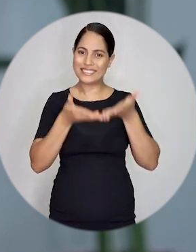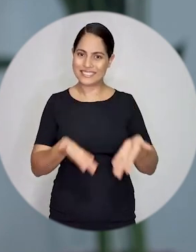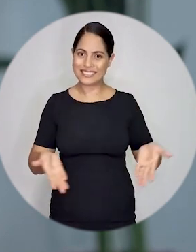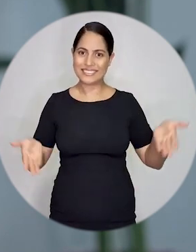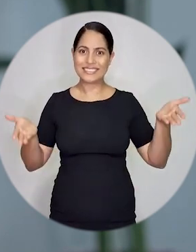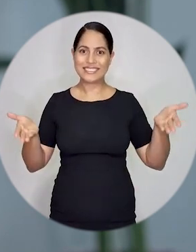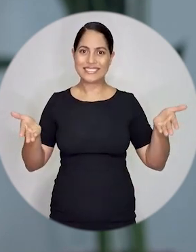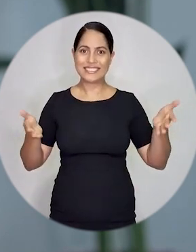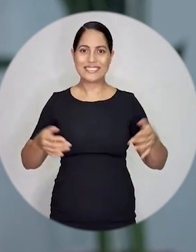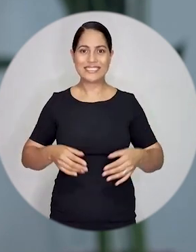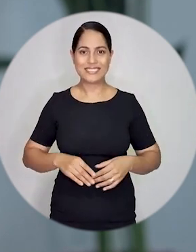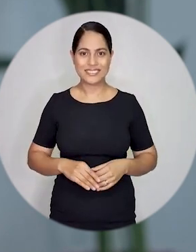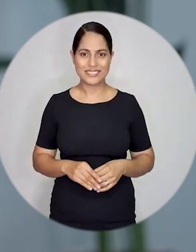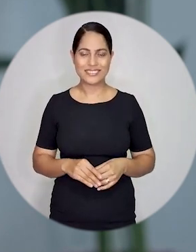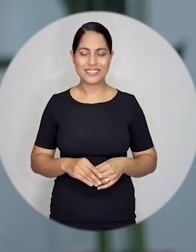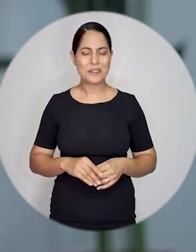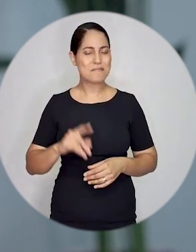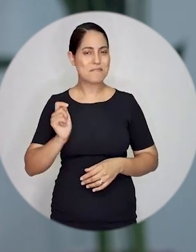em